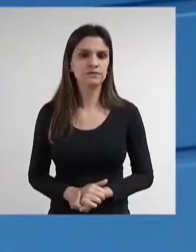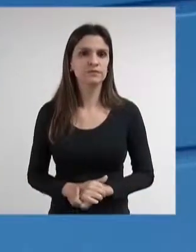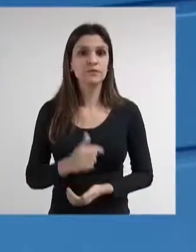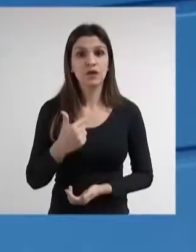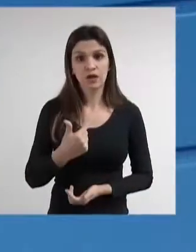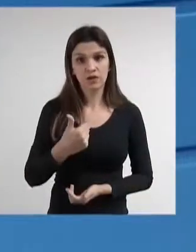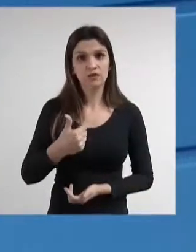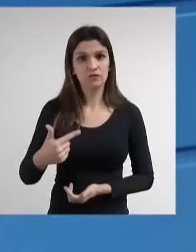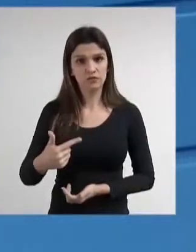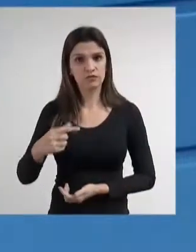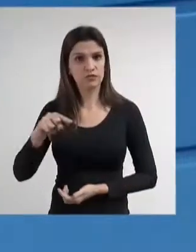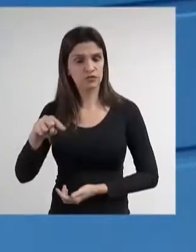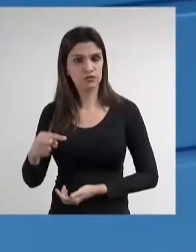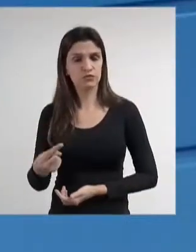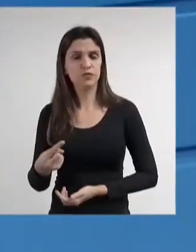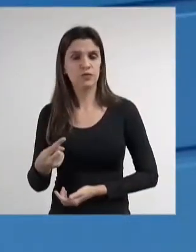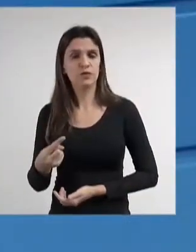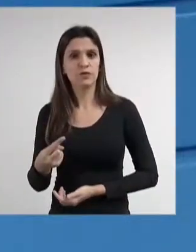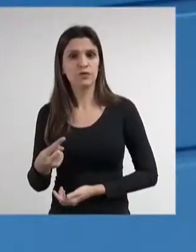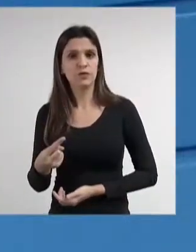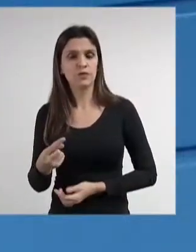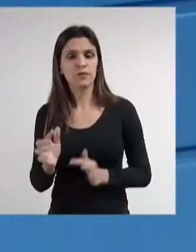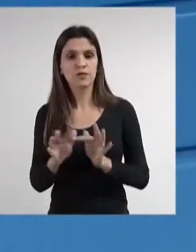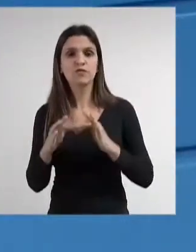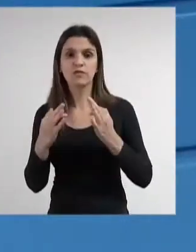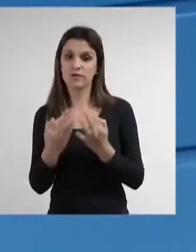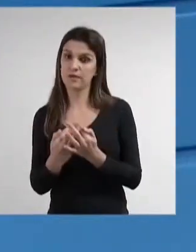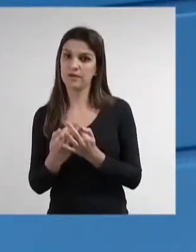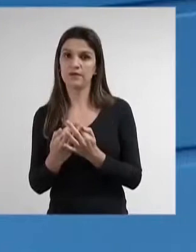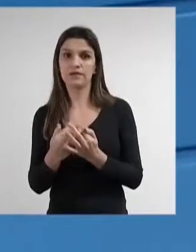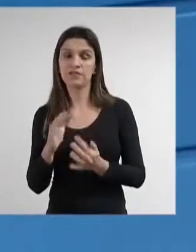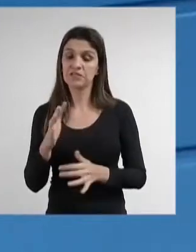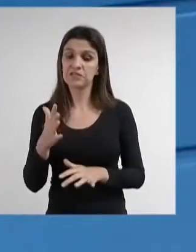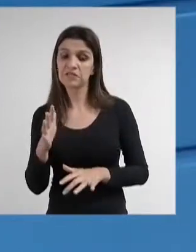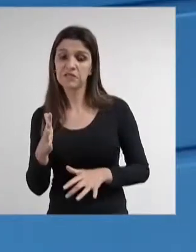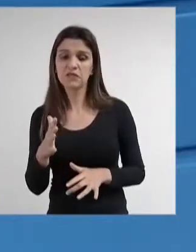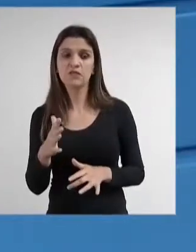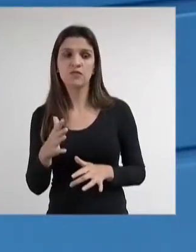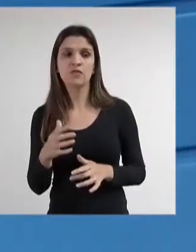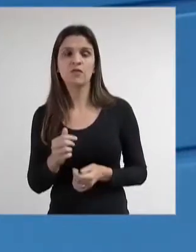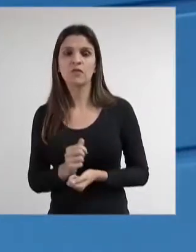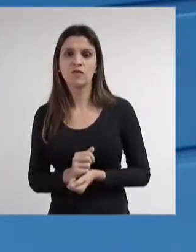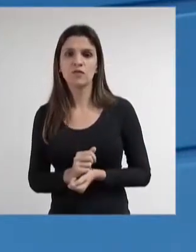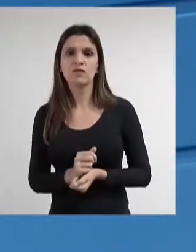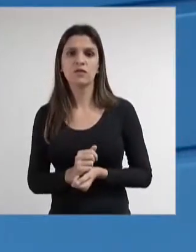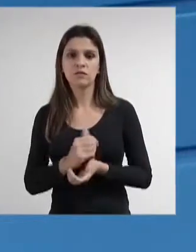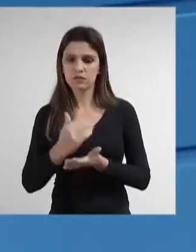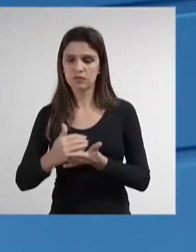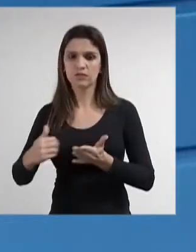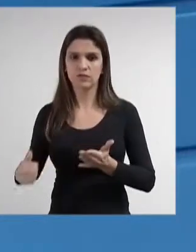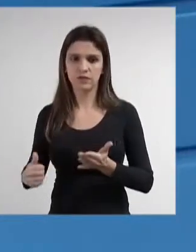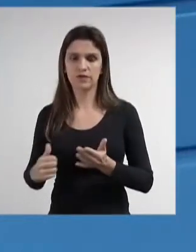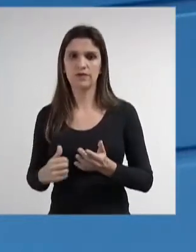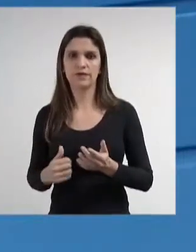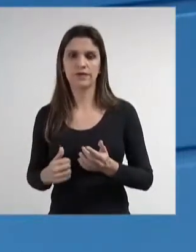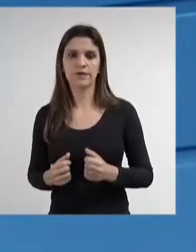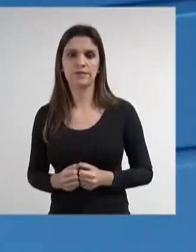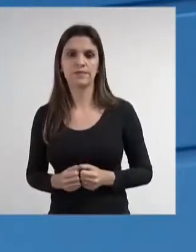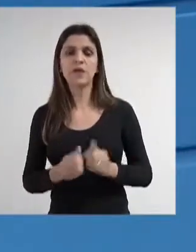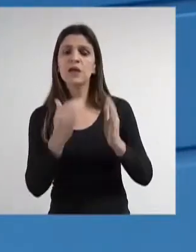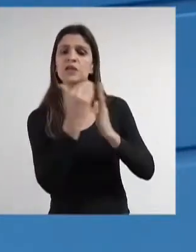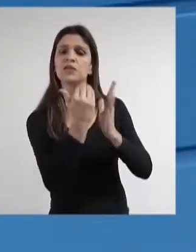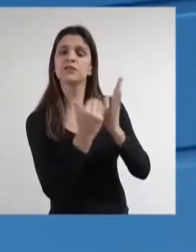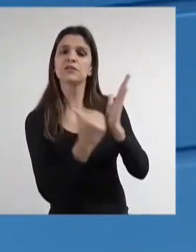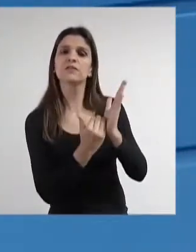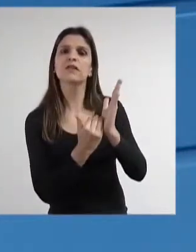mil e foi divulgado. Primeiro, nós precisamos efetivamente conhecer quais são os critérios que levarão ao corte. Por exemplo, A